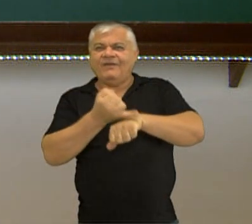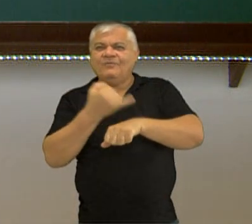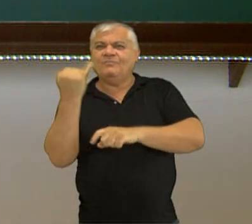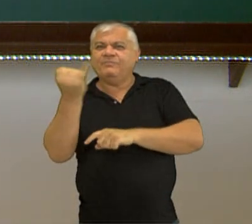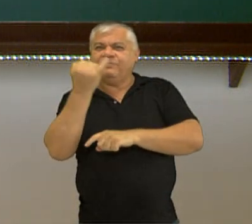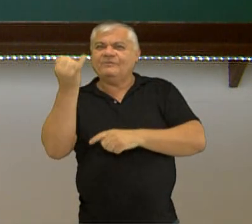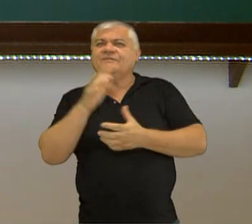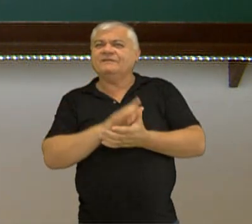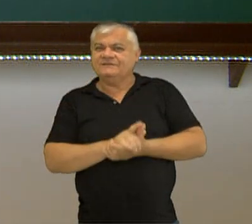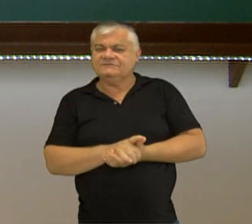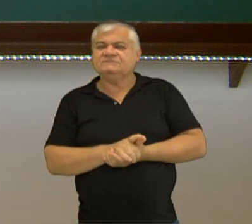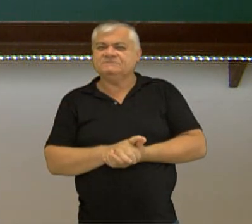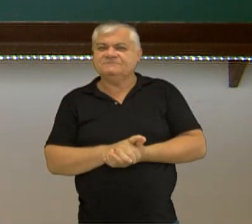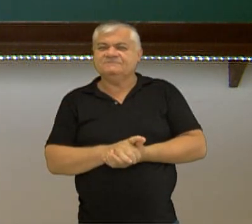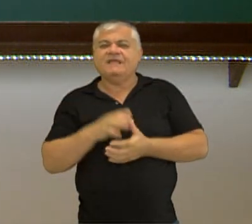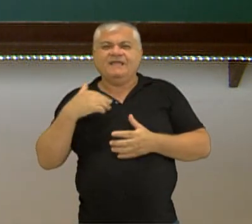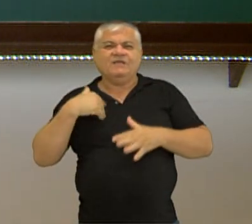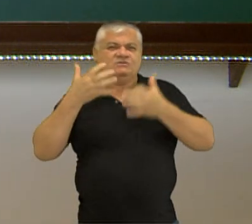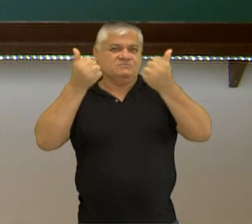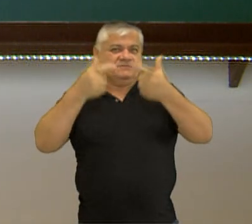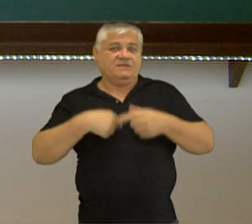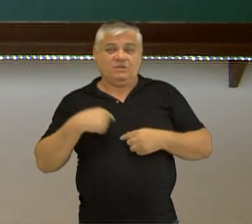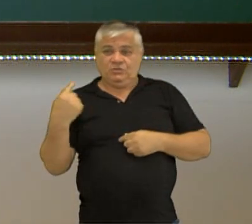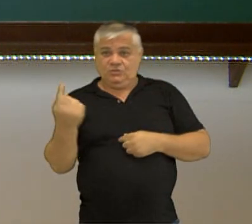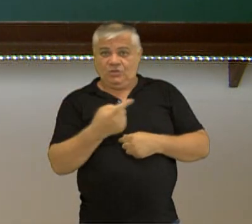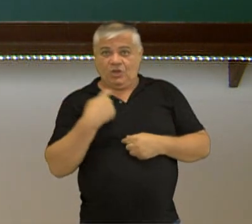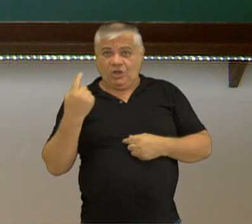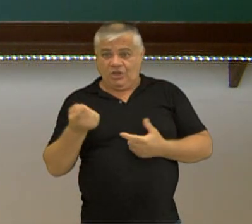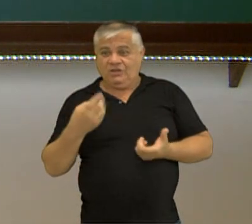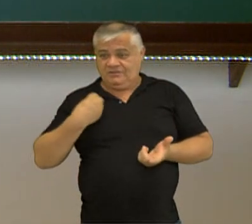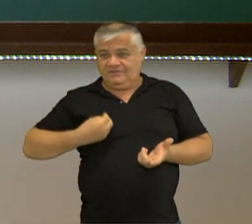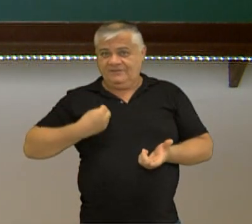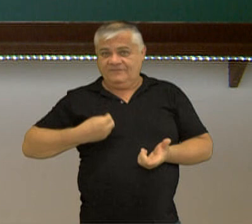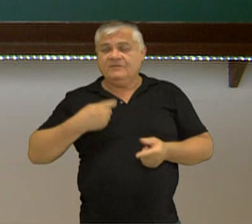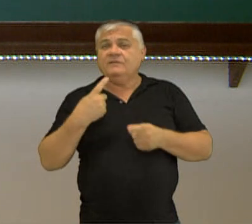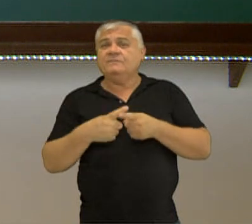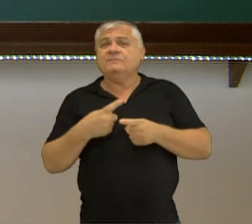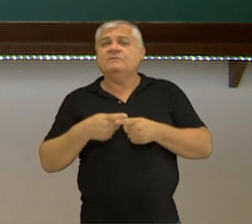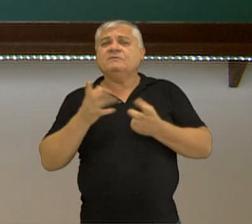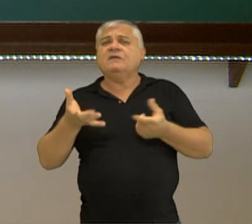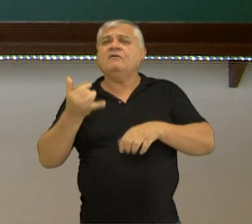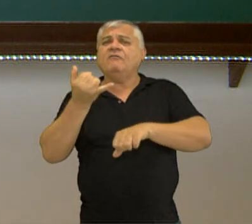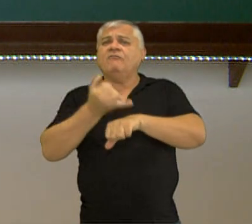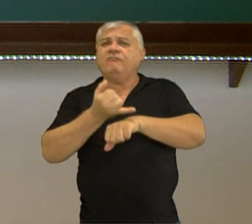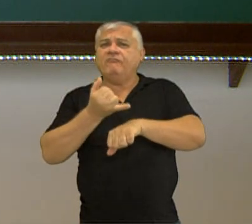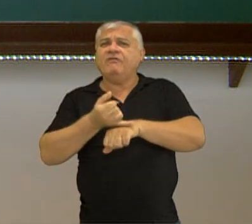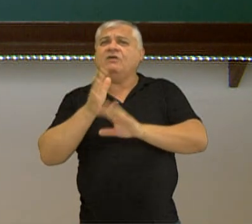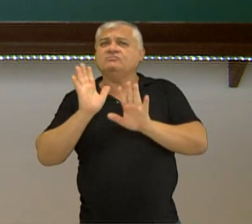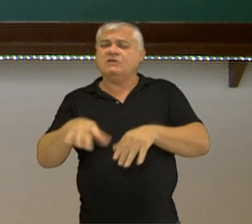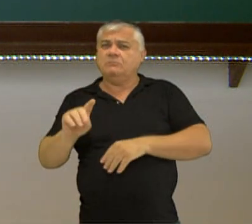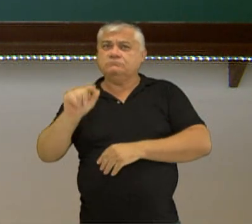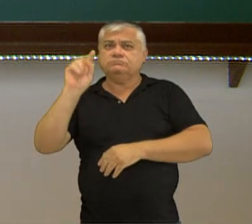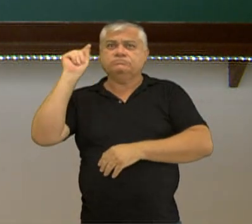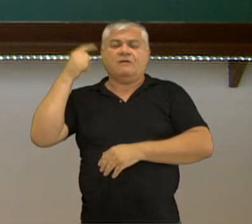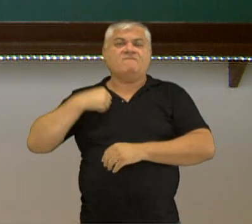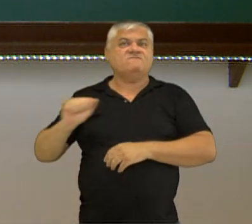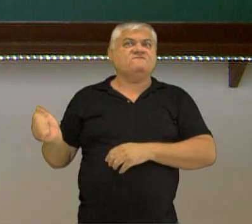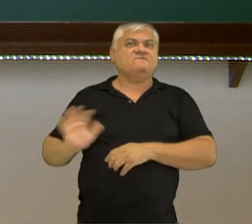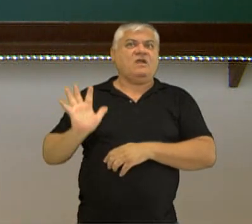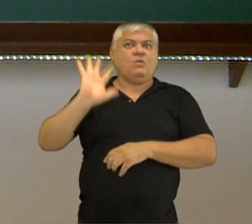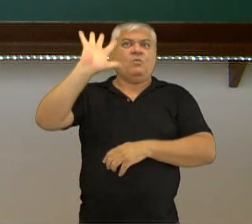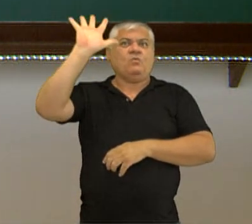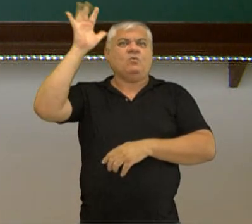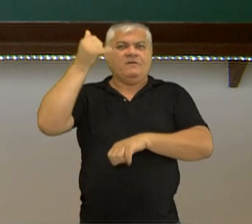geração. Eu falei no início da aula, nossa geração, porque o ferro, gente, ele já foi considerado um metal precioso.